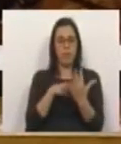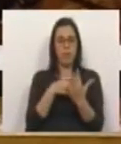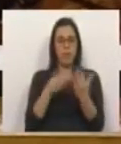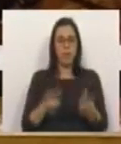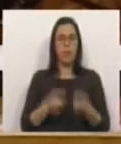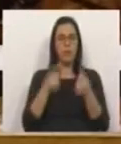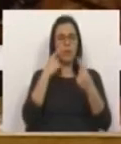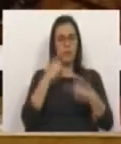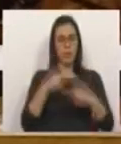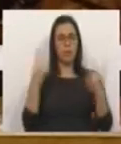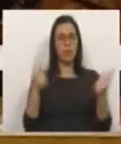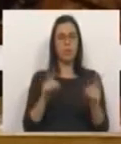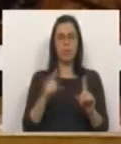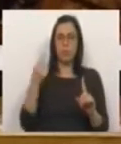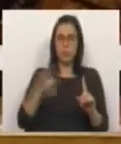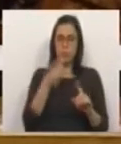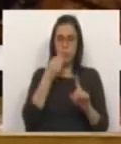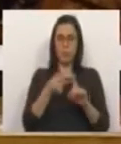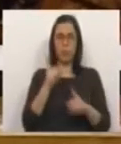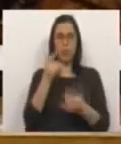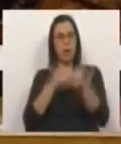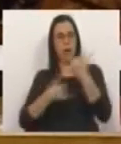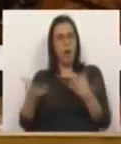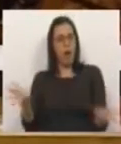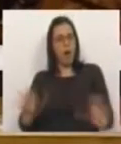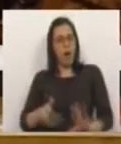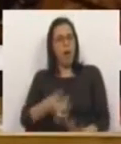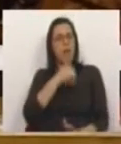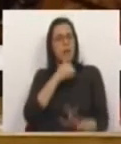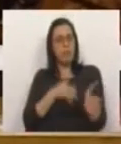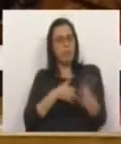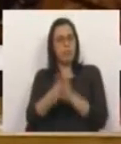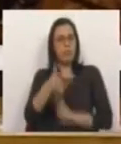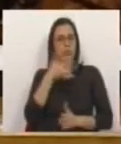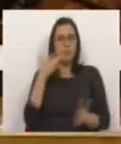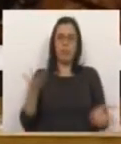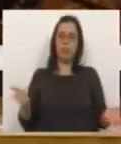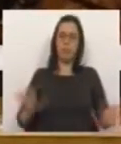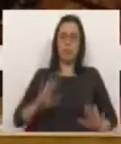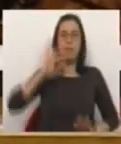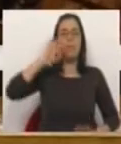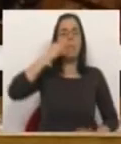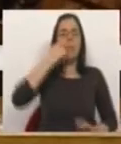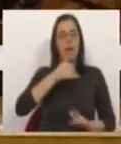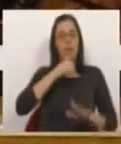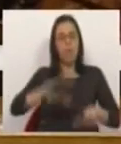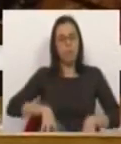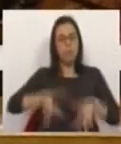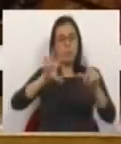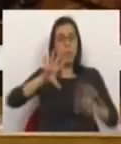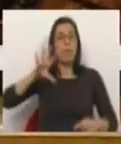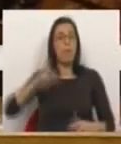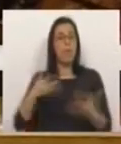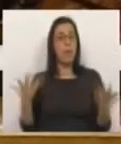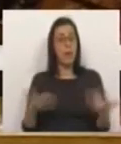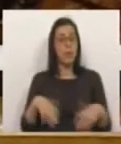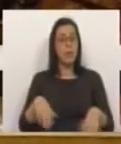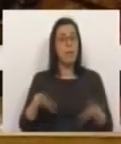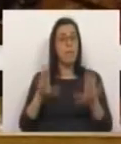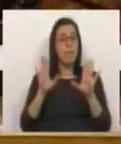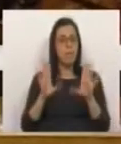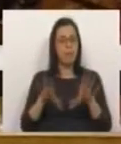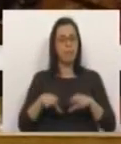do investimento público, não devem dar lugar a decisões precipitadas que hipotequem o desenvolvimento do país, mas